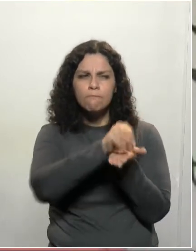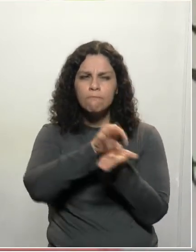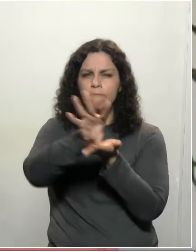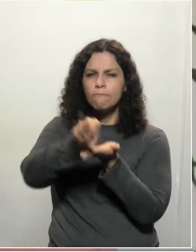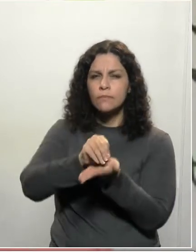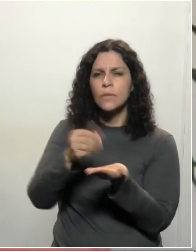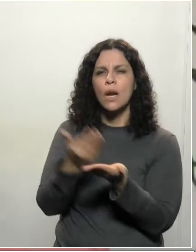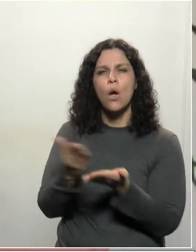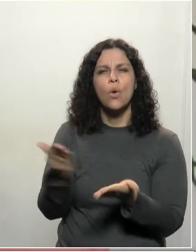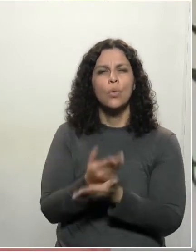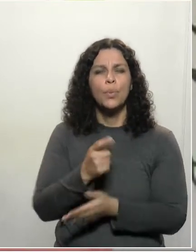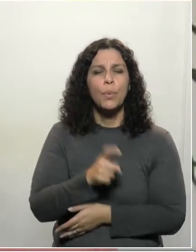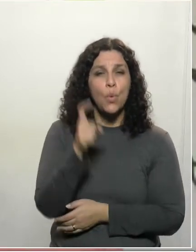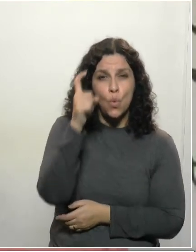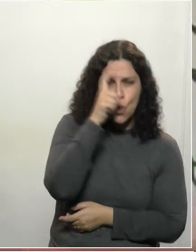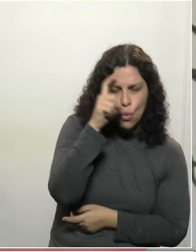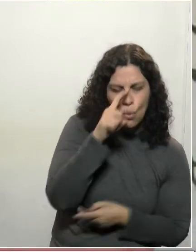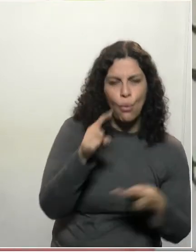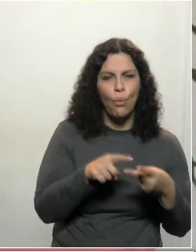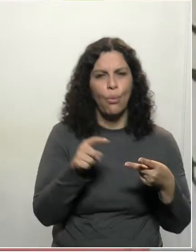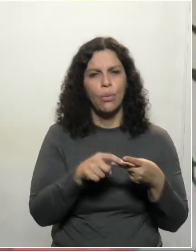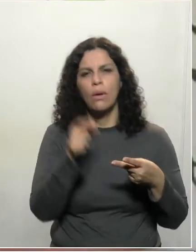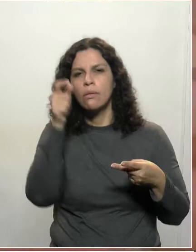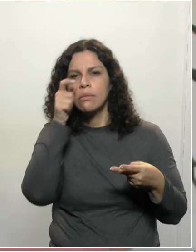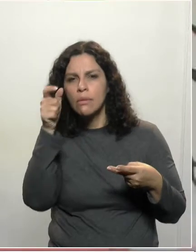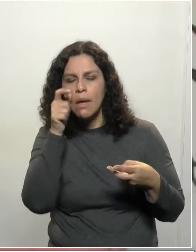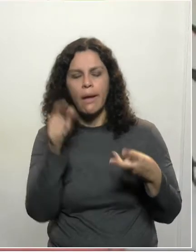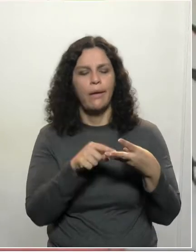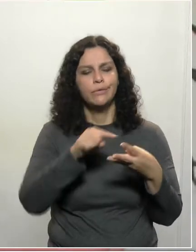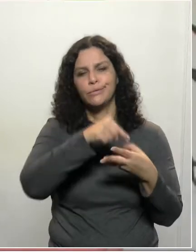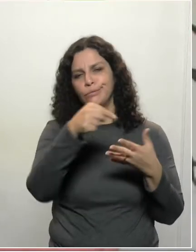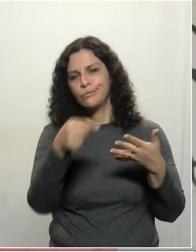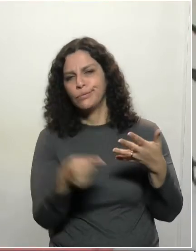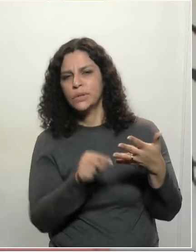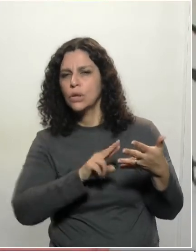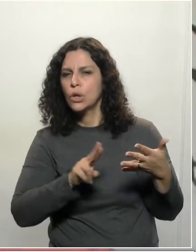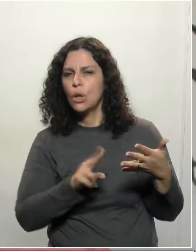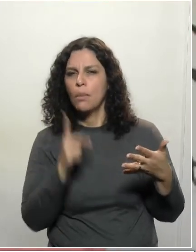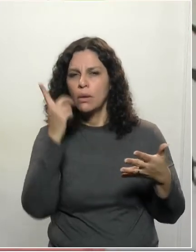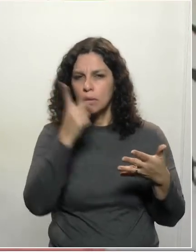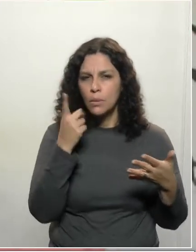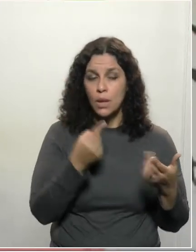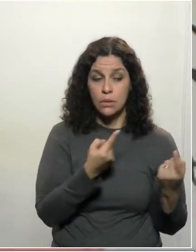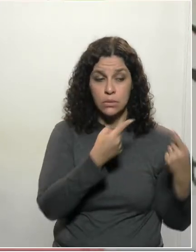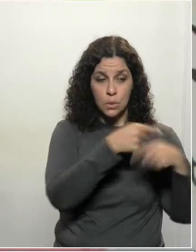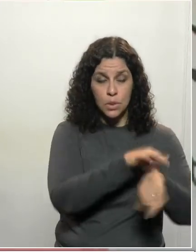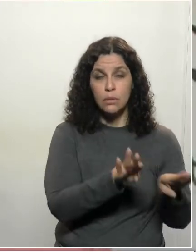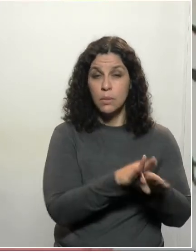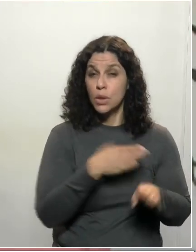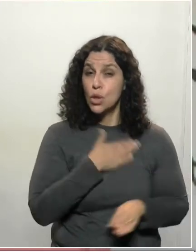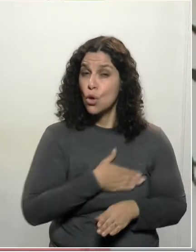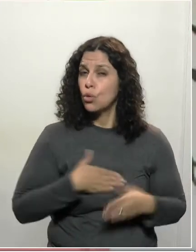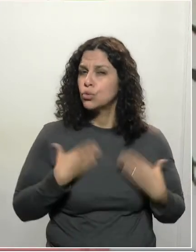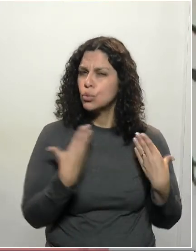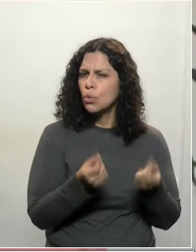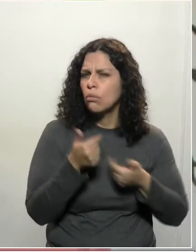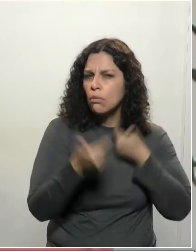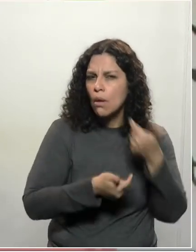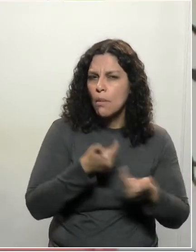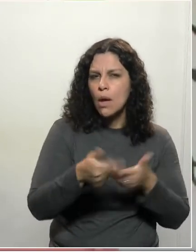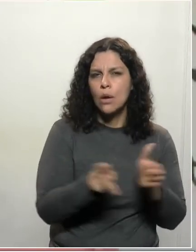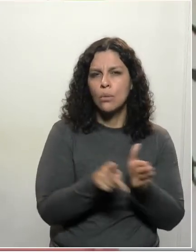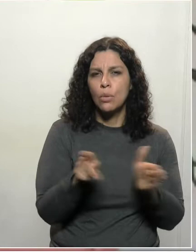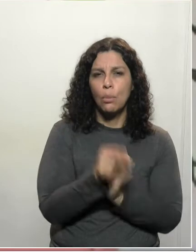Cury, Nelson Justus, dentre outros deputados, na oposição, eu gosto muito do trabalho